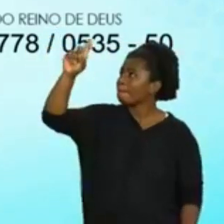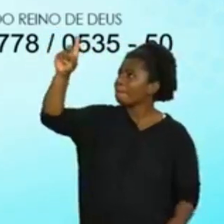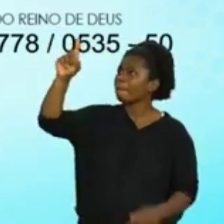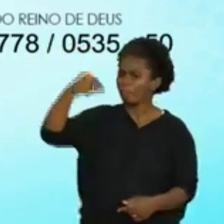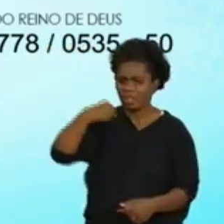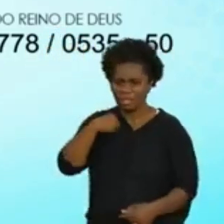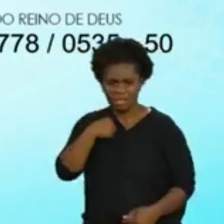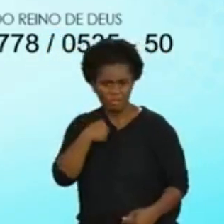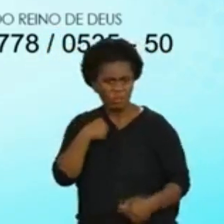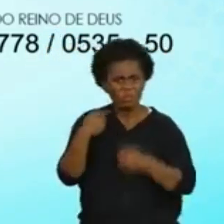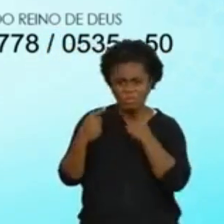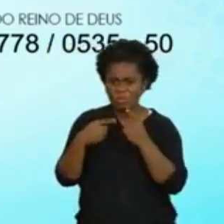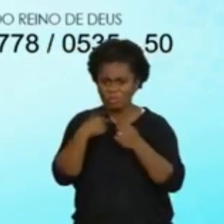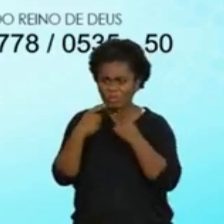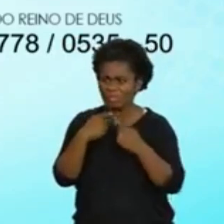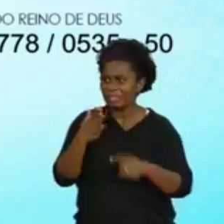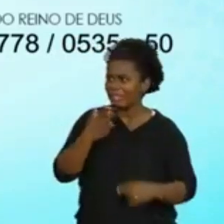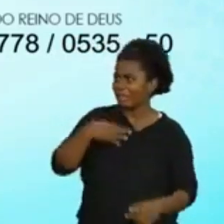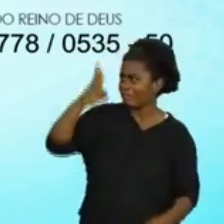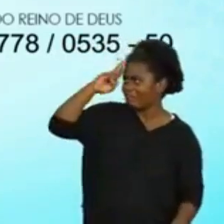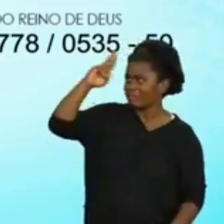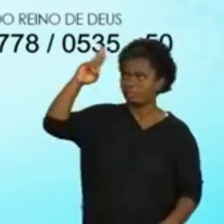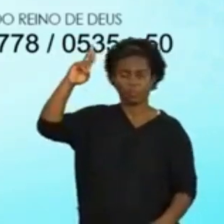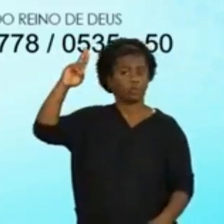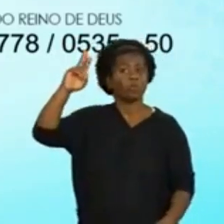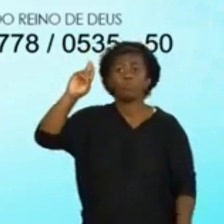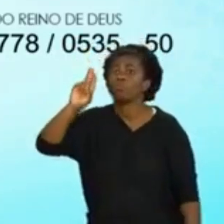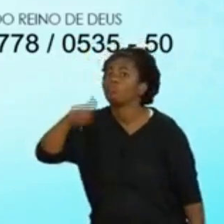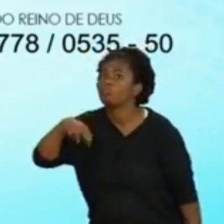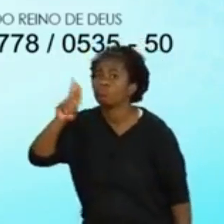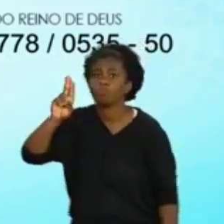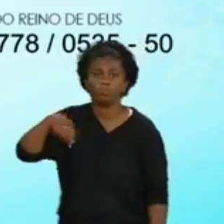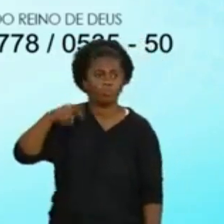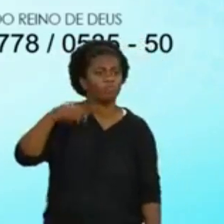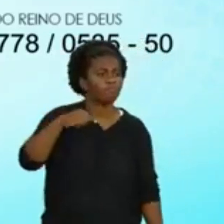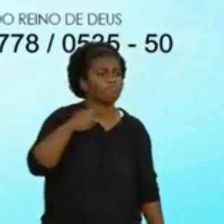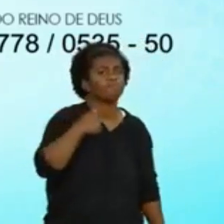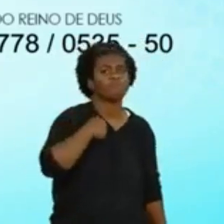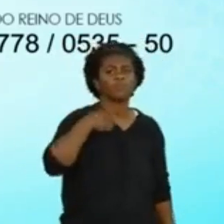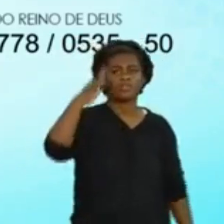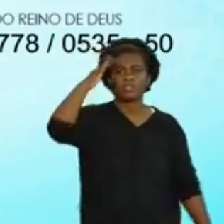Eu não vou duvidar do meu Senhor.